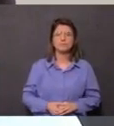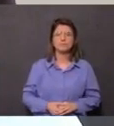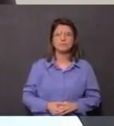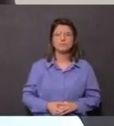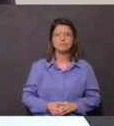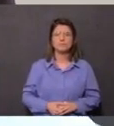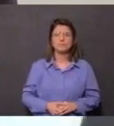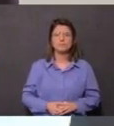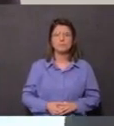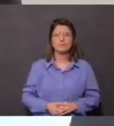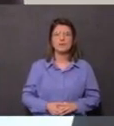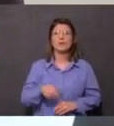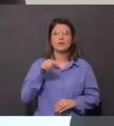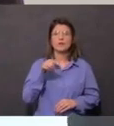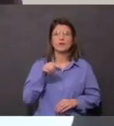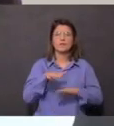commemorationem.